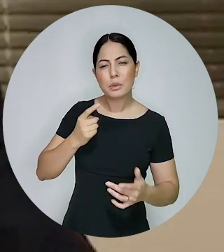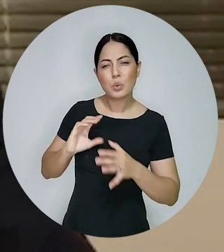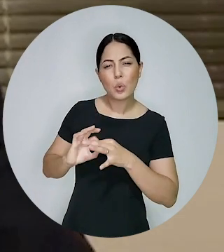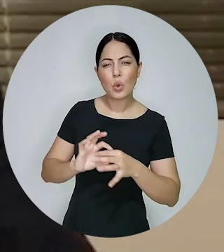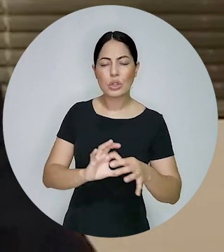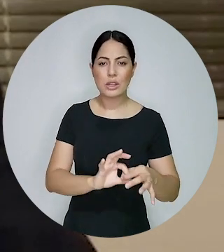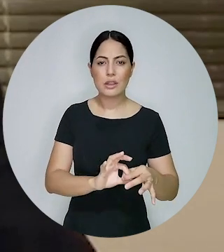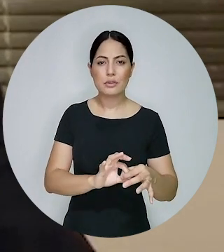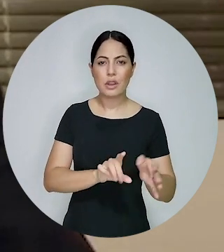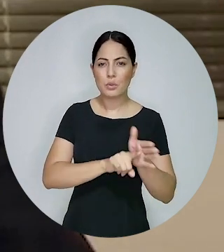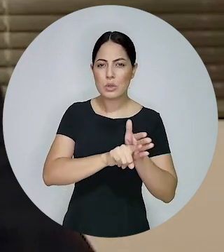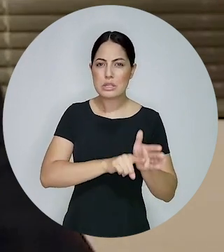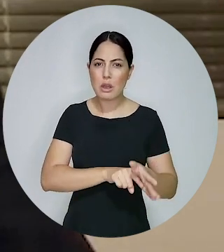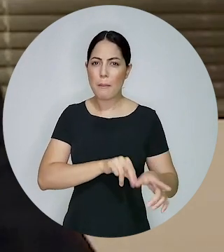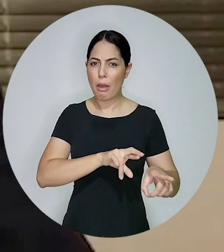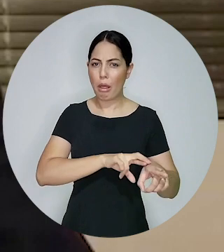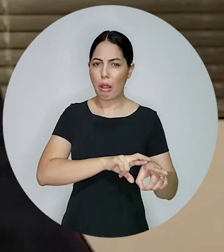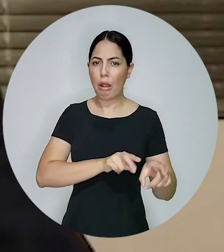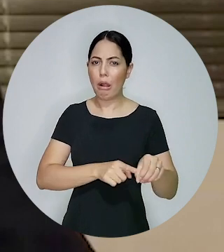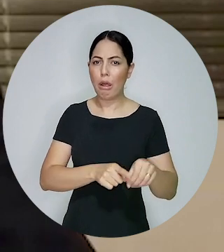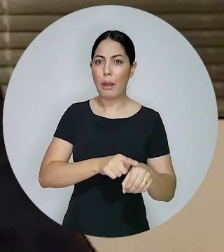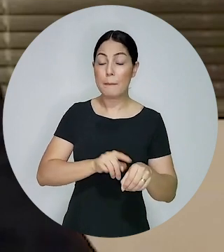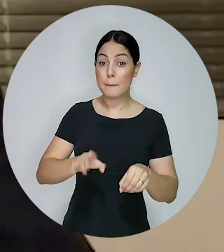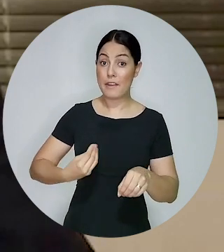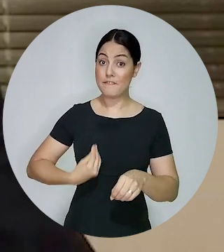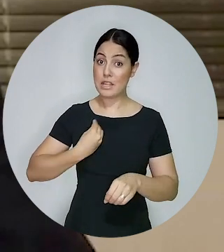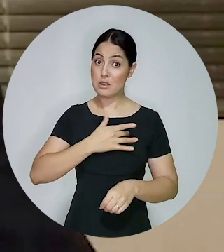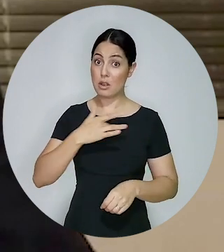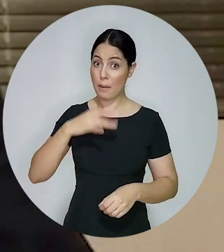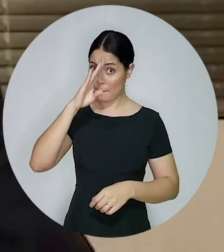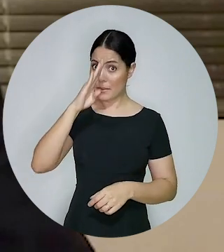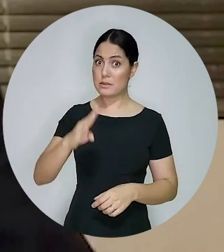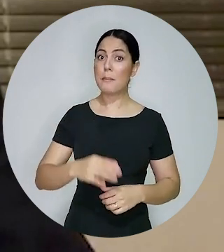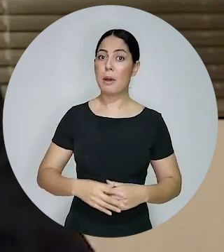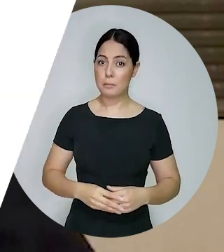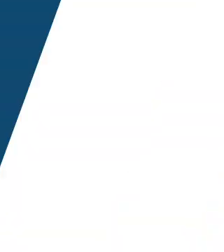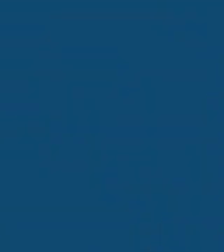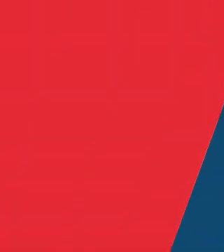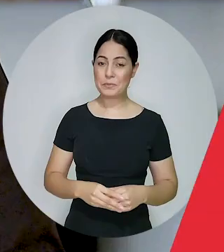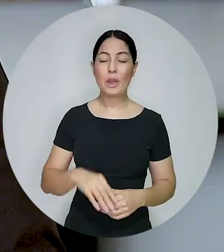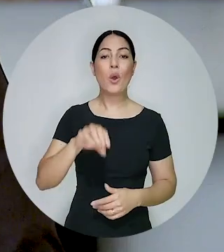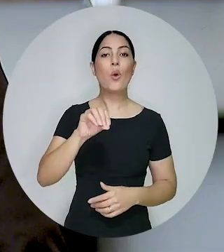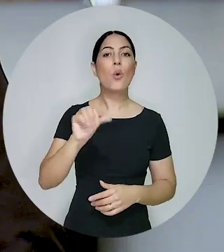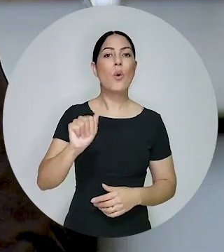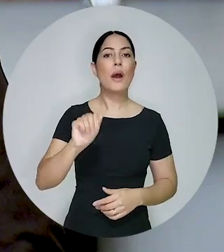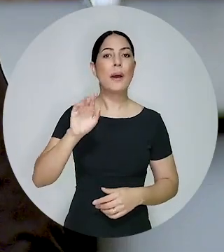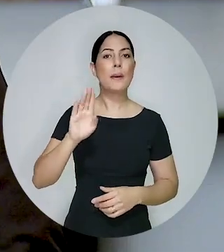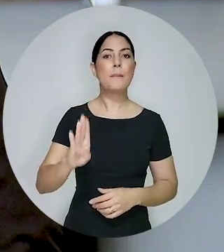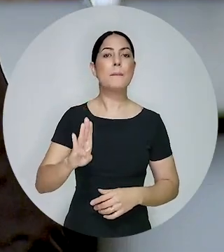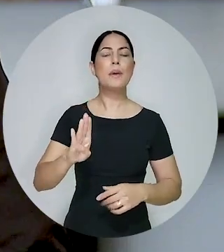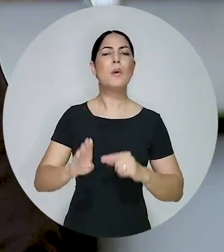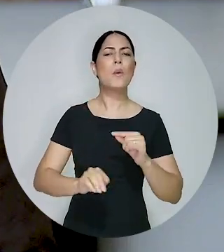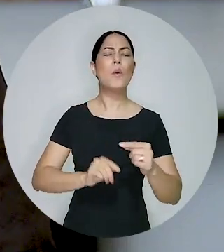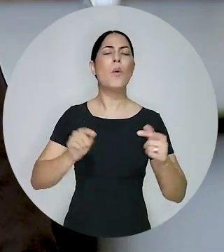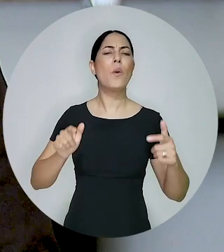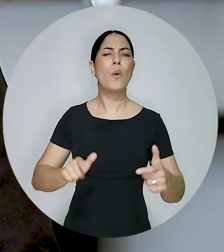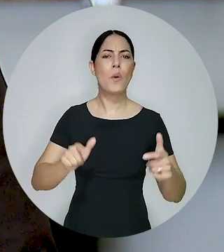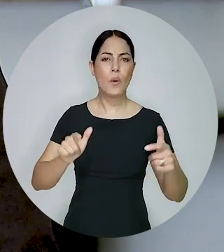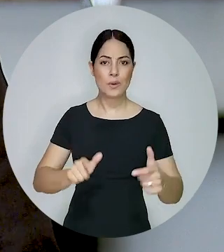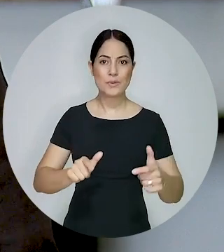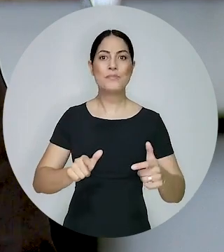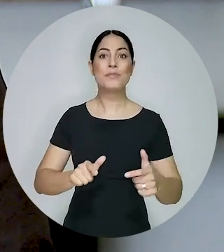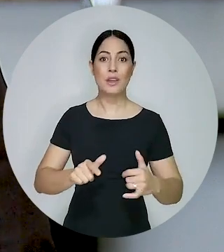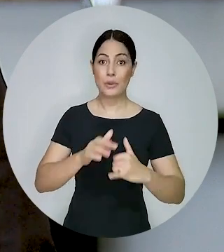no caso que se trata de um exame invasivo, por anos e anos de uma vida saudável. A OAB realizou no YouTube da